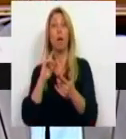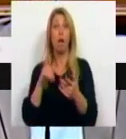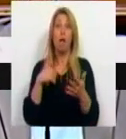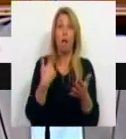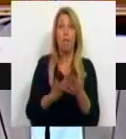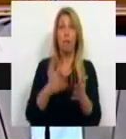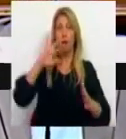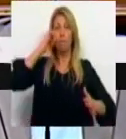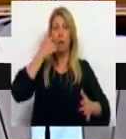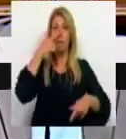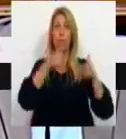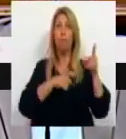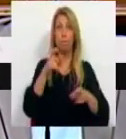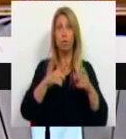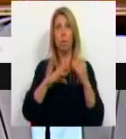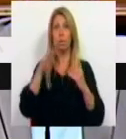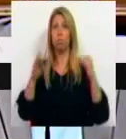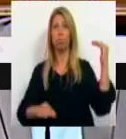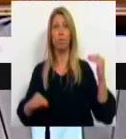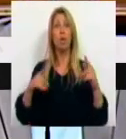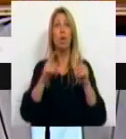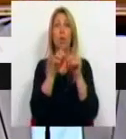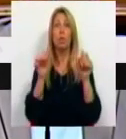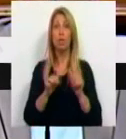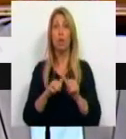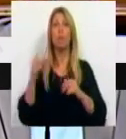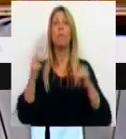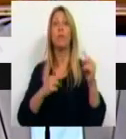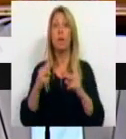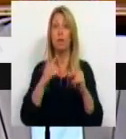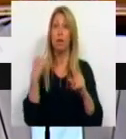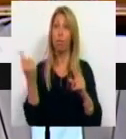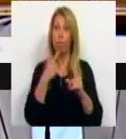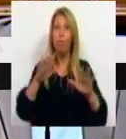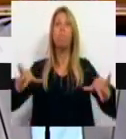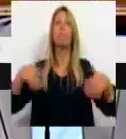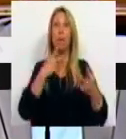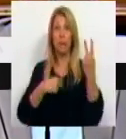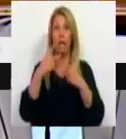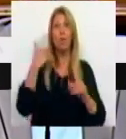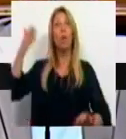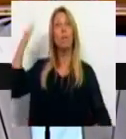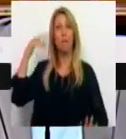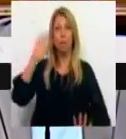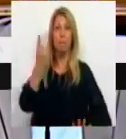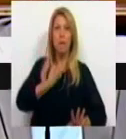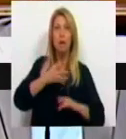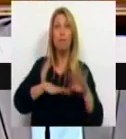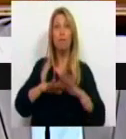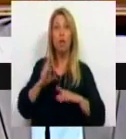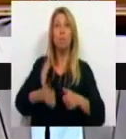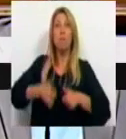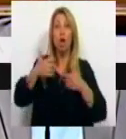a estabilidade do sistema financeiro. E, portanto, nós podemos criticar o passado, mas temos a obrigação de fazer melhor no presente. E estas 3 condições